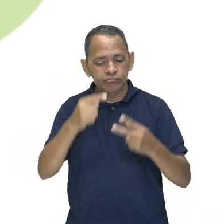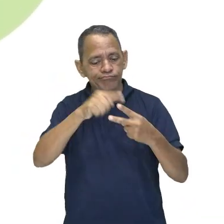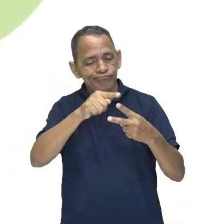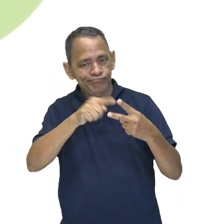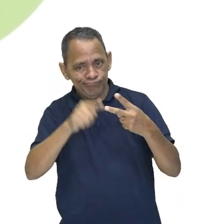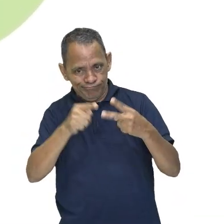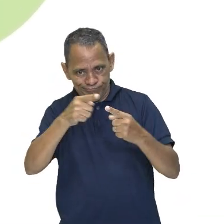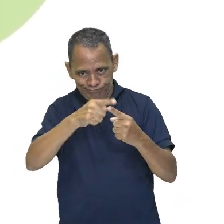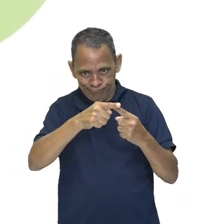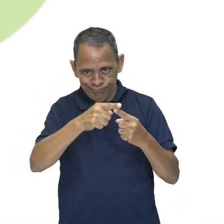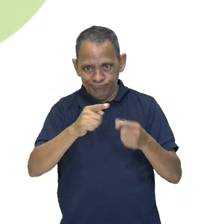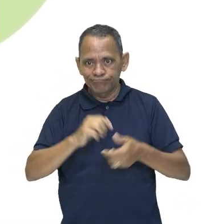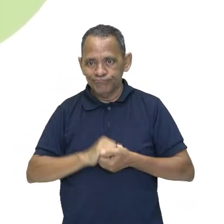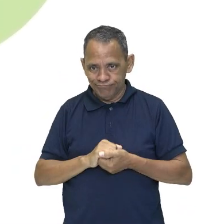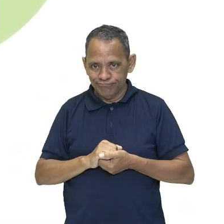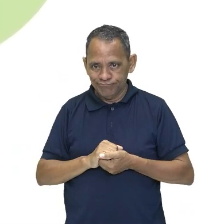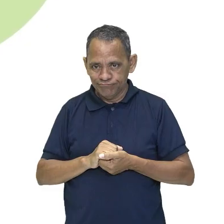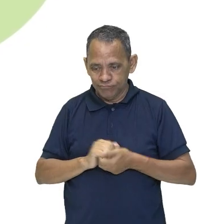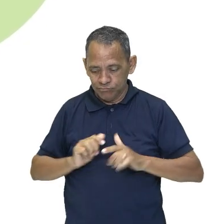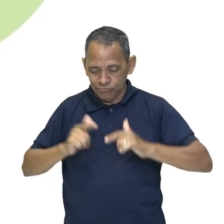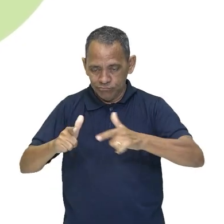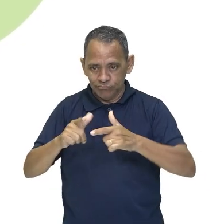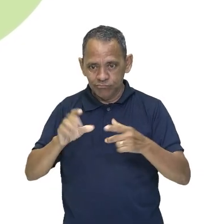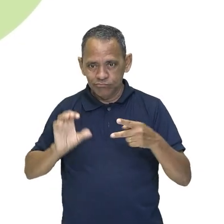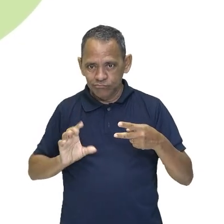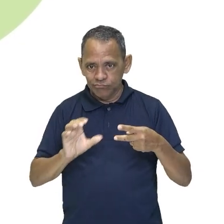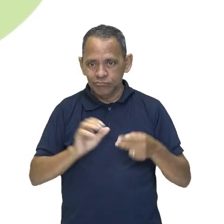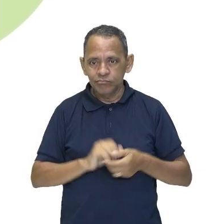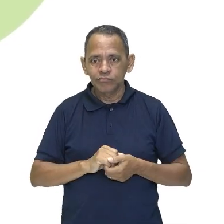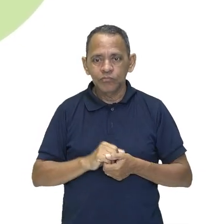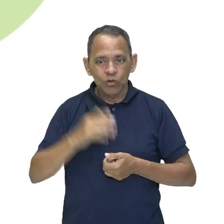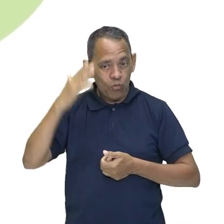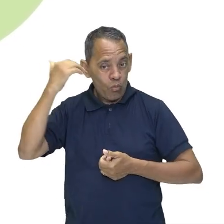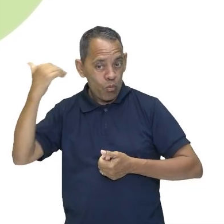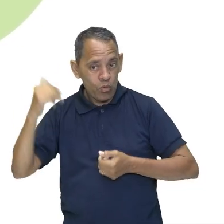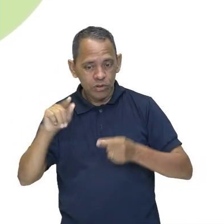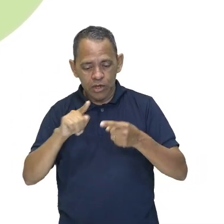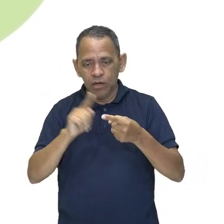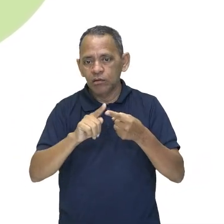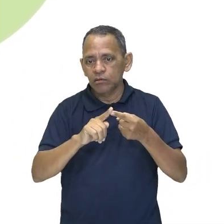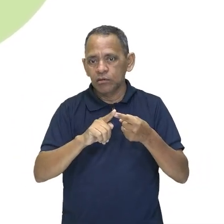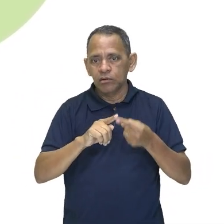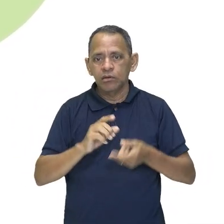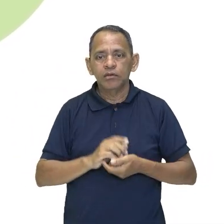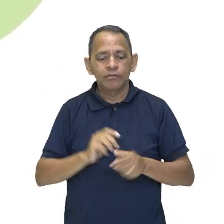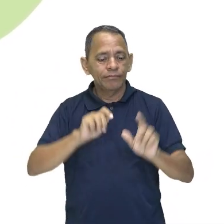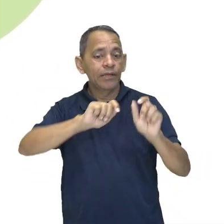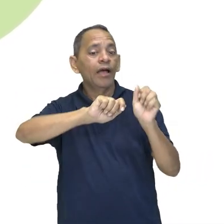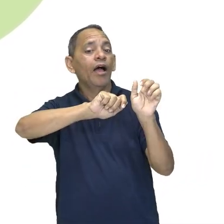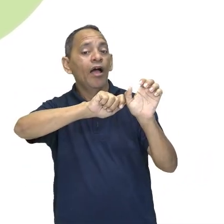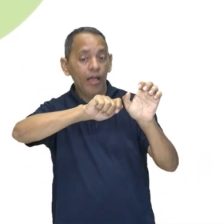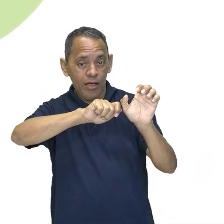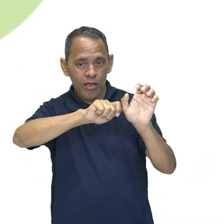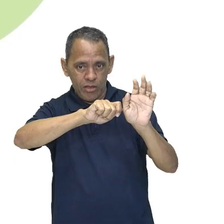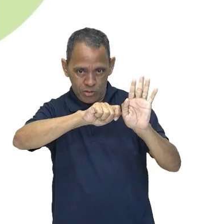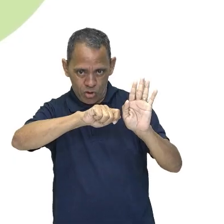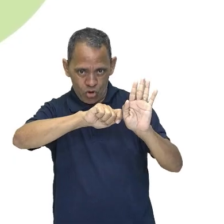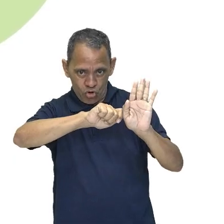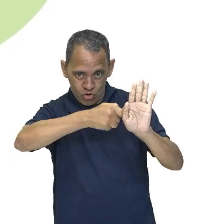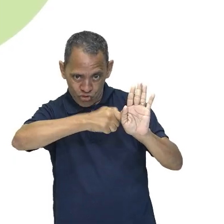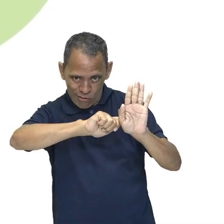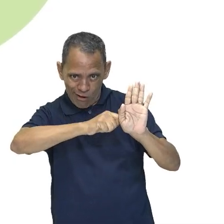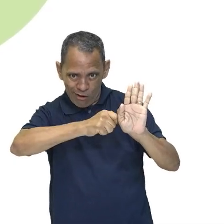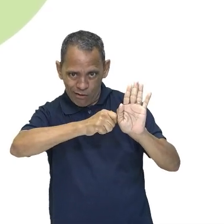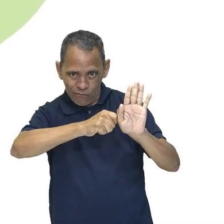explicar a atuação das enzimas. A mais popular e conhecida é o modelo da chave, ou fechadura, e o mais atual